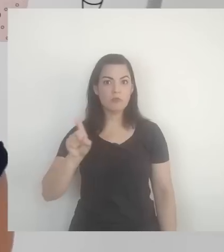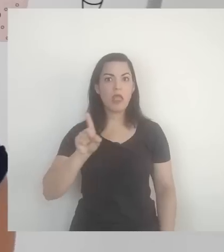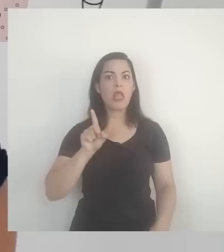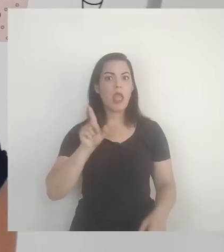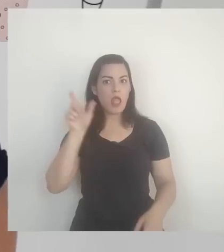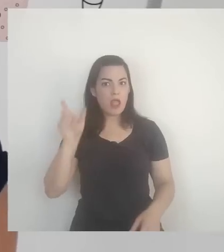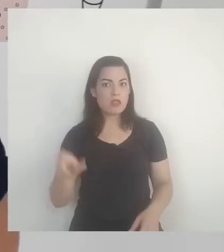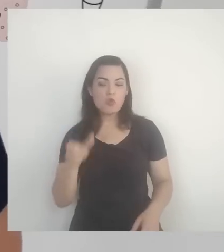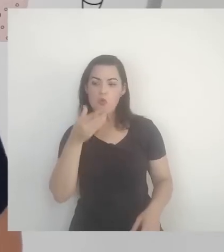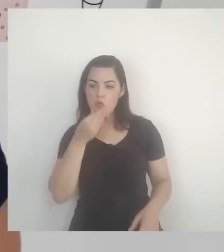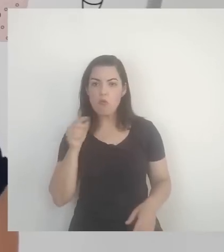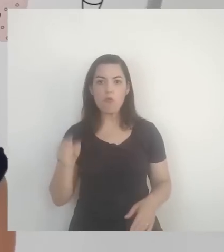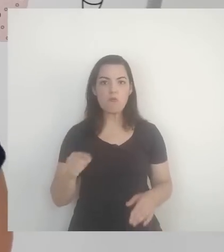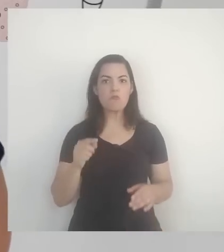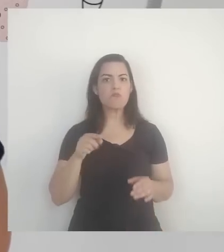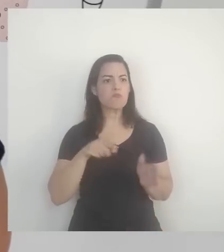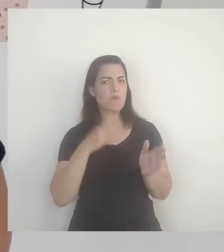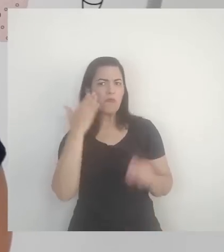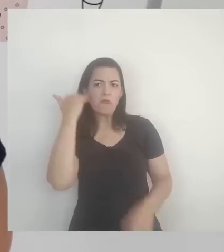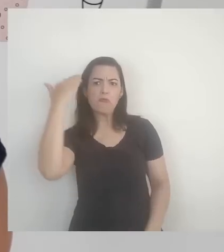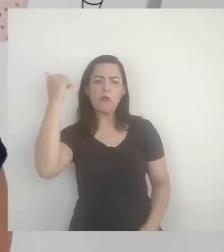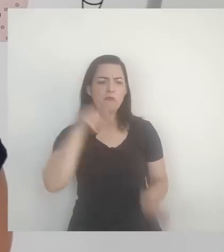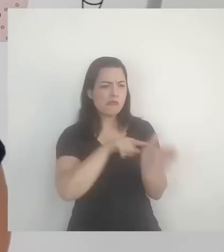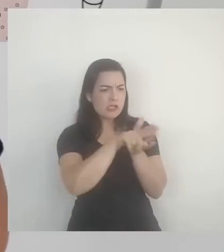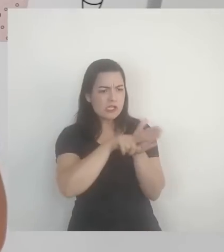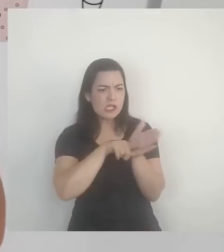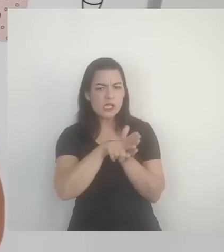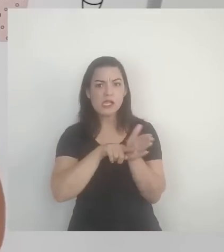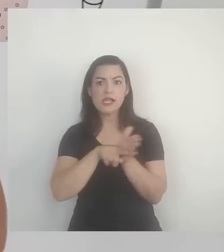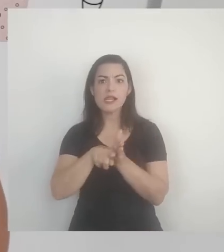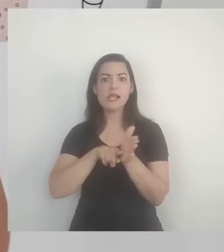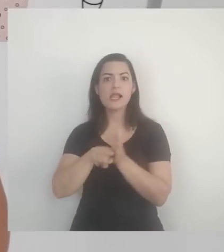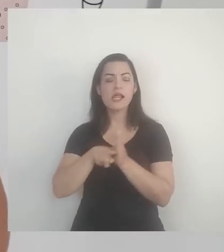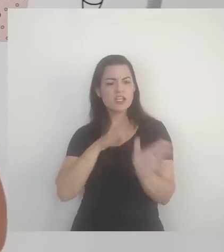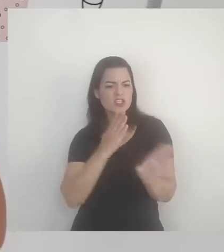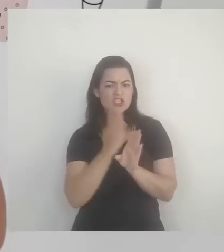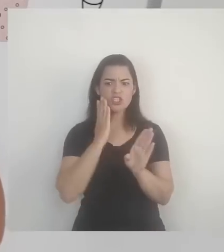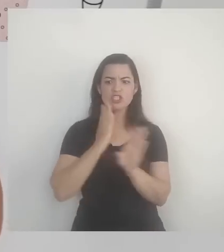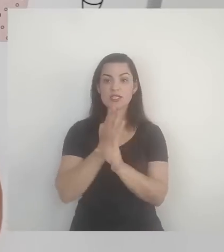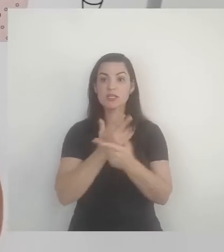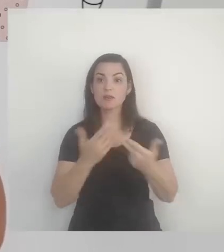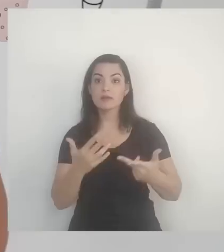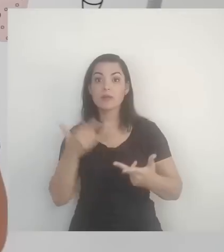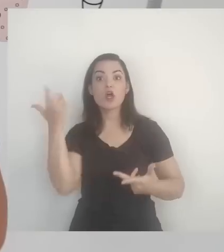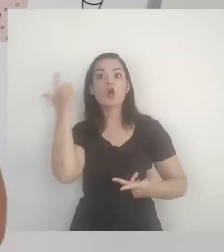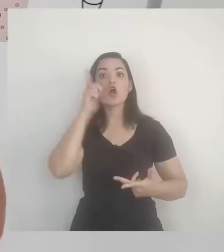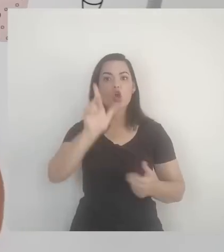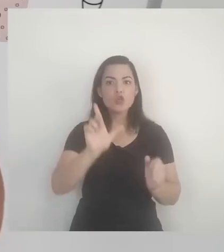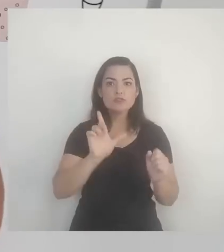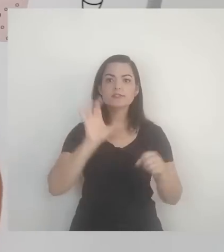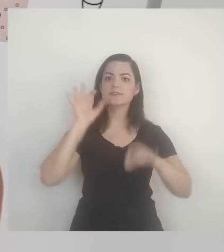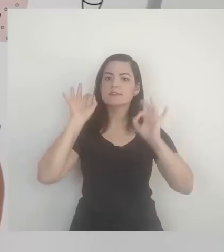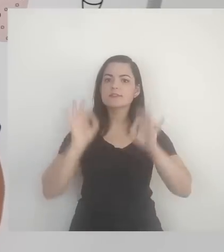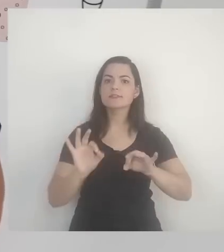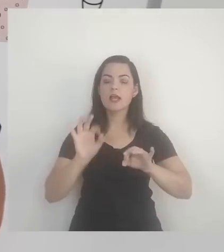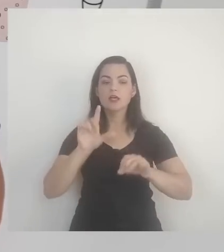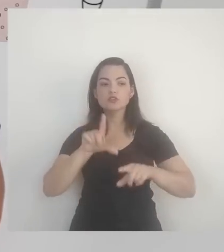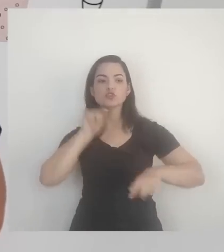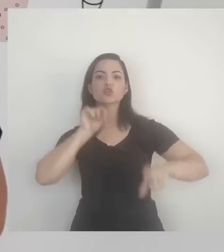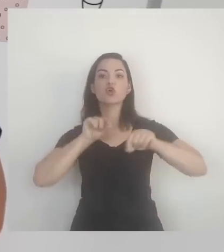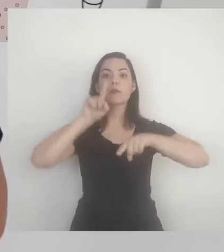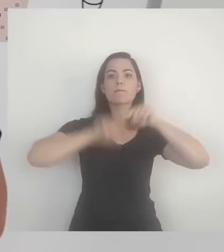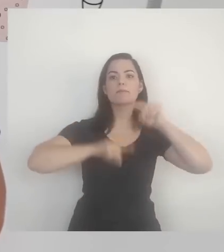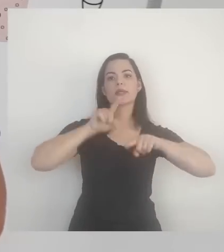muitas investigações, muitas descobertas que garantissem a escolha adequada dos materiais